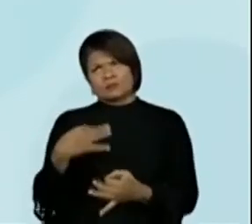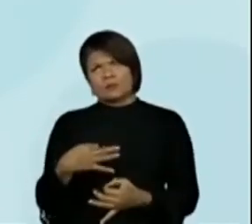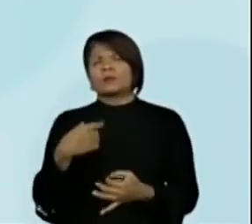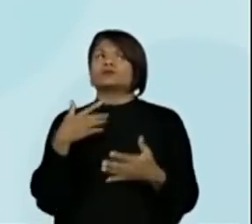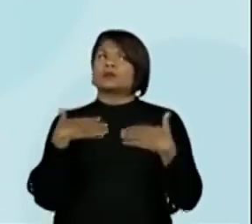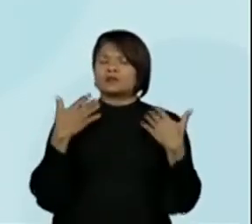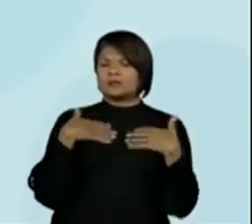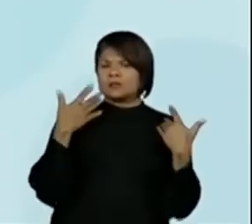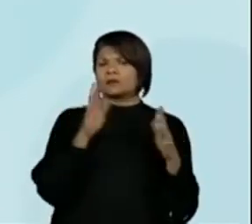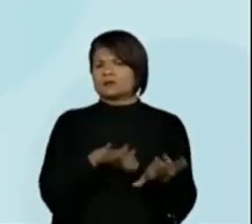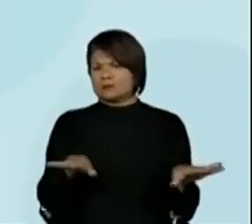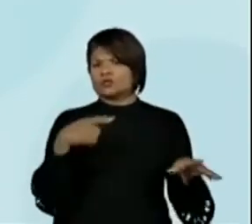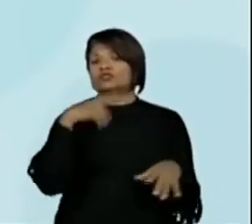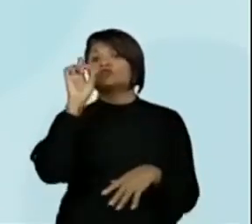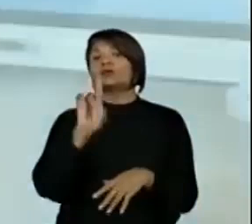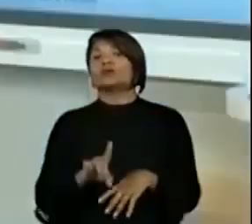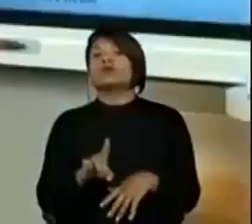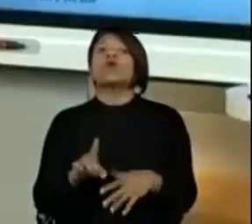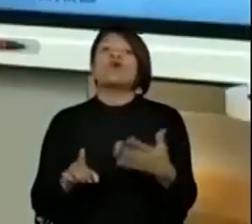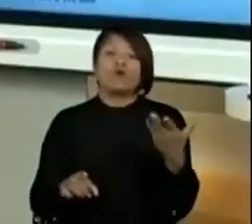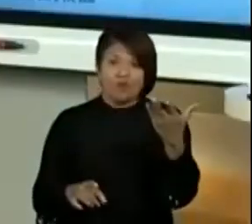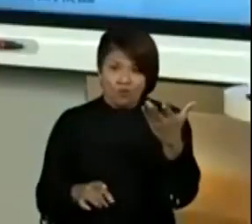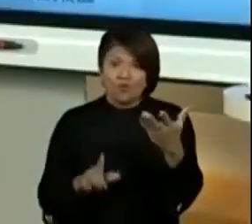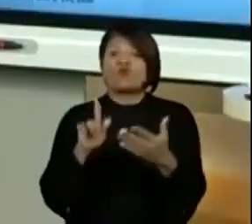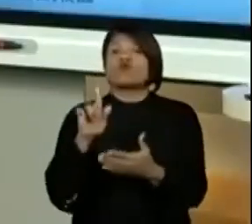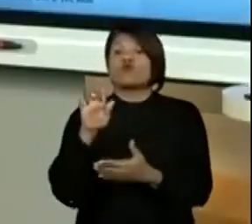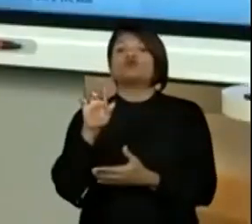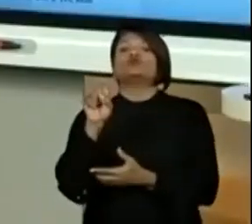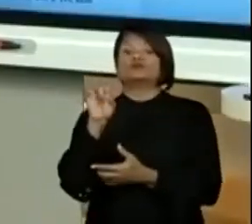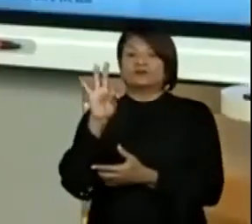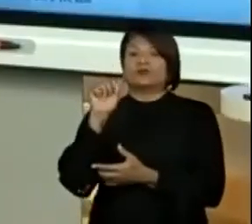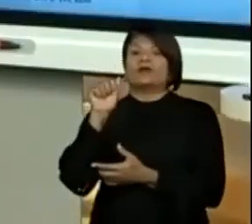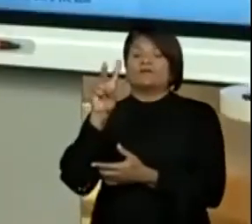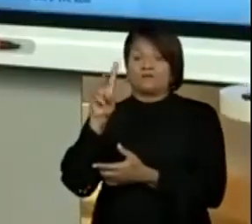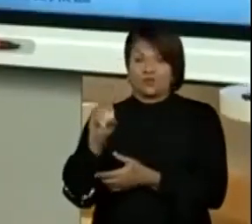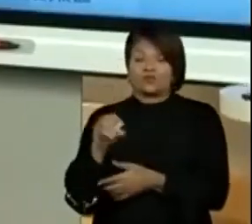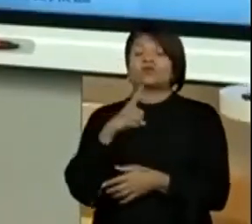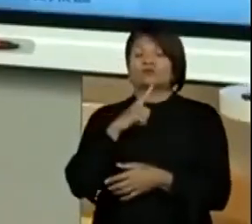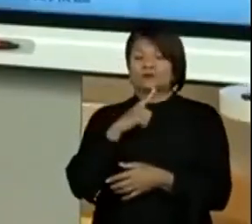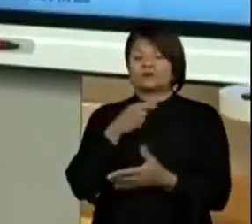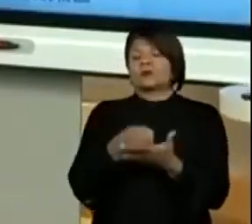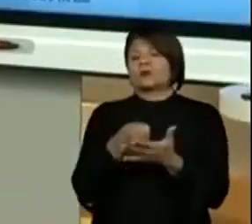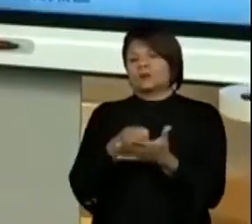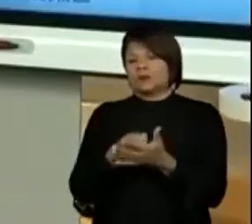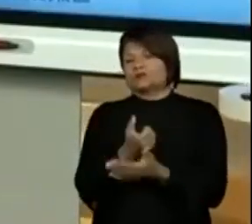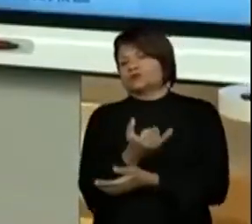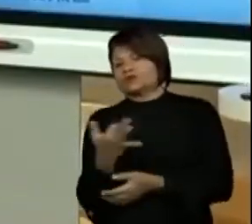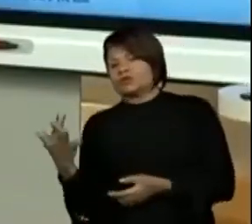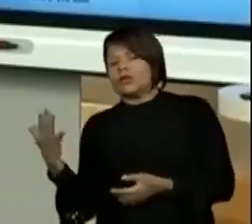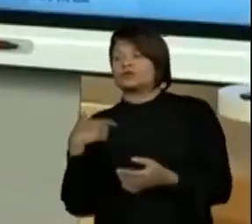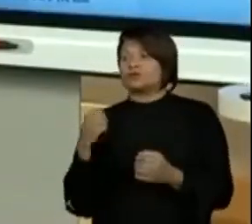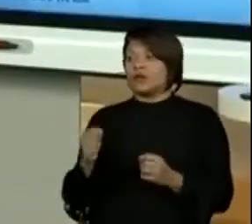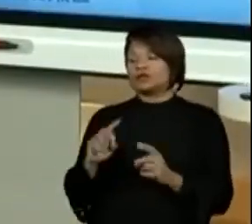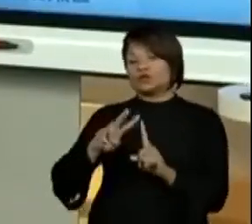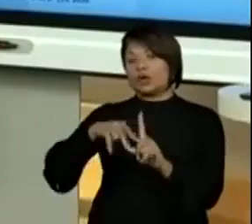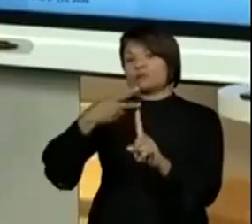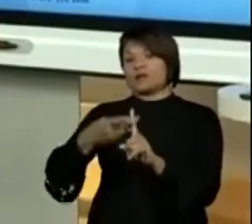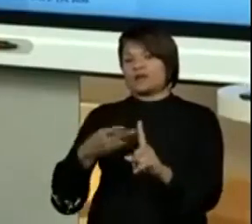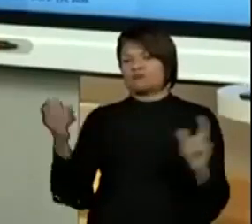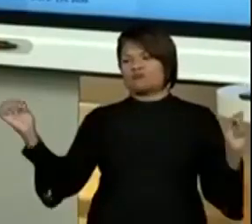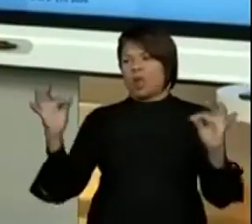da garotada, afirmou o diretor do shopping, Gustavo Almeida, que também garante que o número de visitantes ao shopping irá dobrar neste